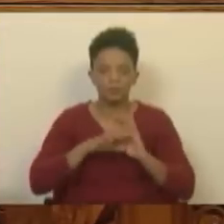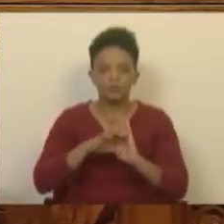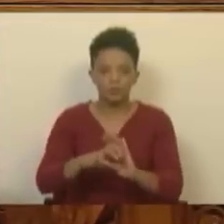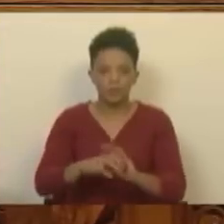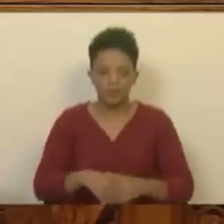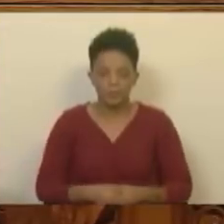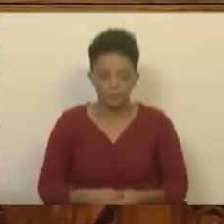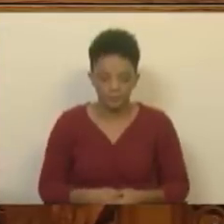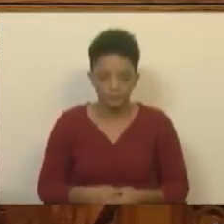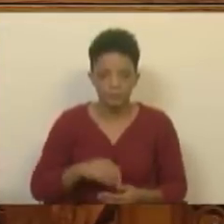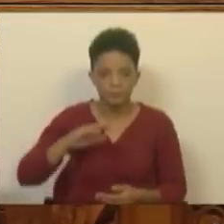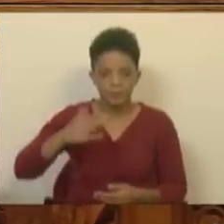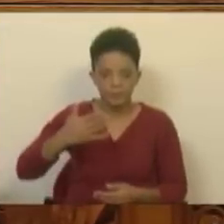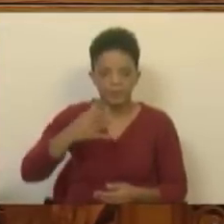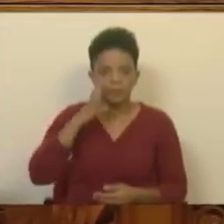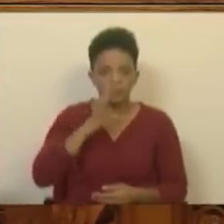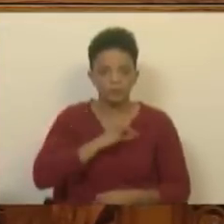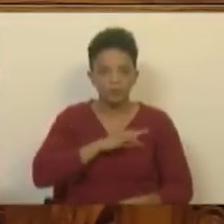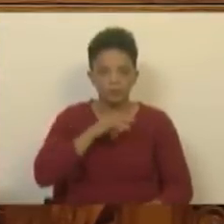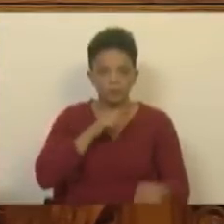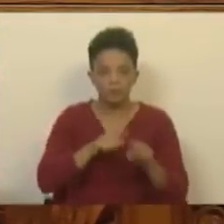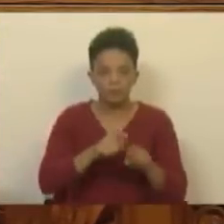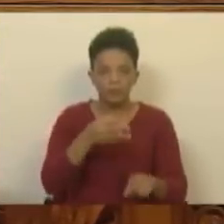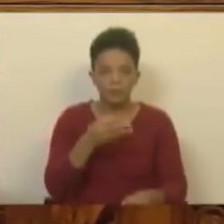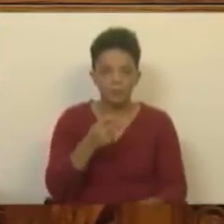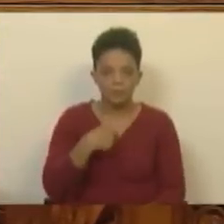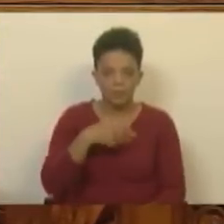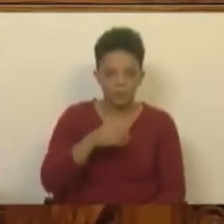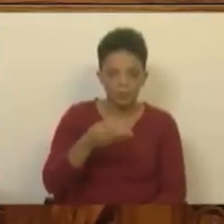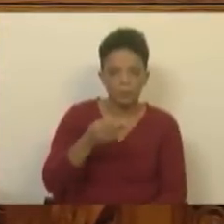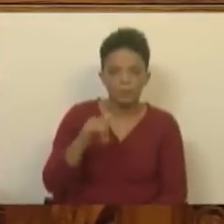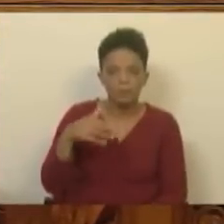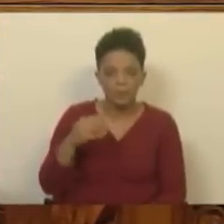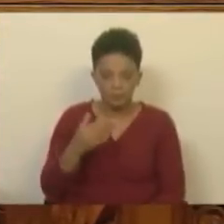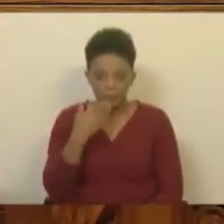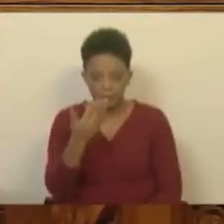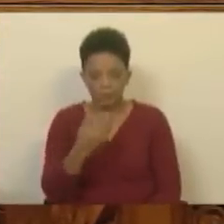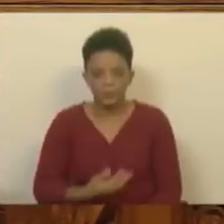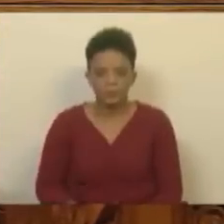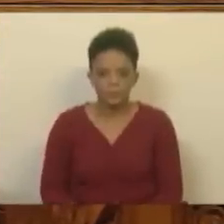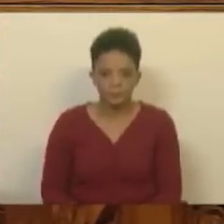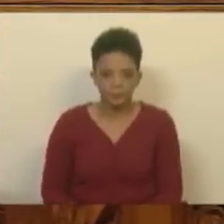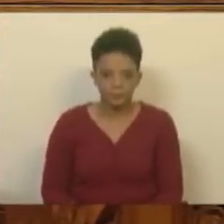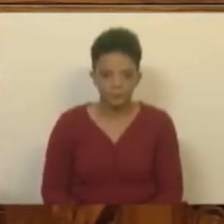tem em primeiro lugar a palavra o senhor deputado Pedro Pinto faz favor